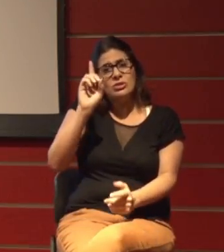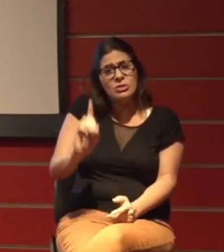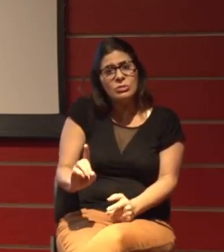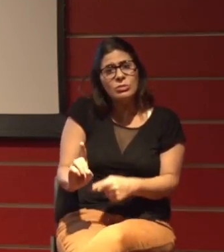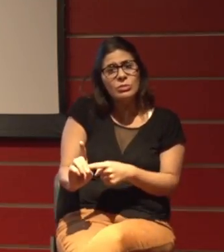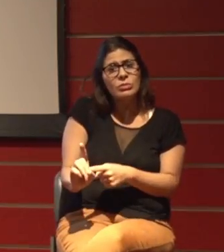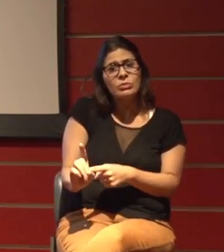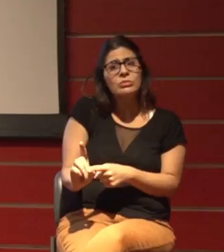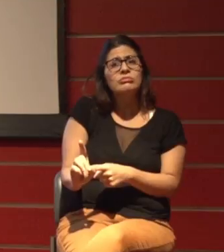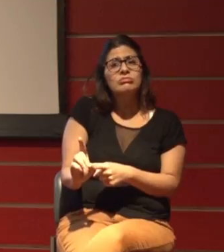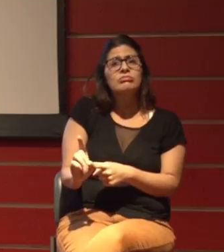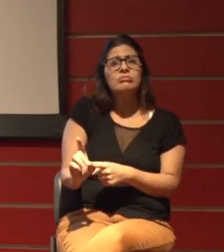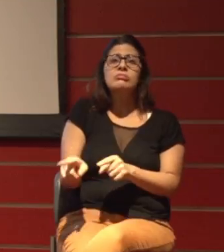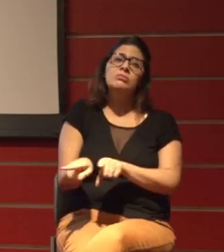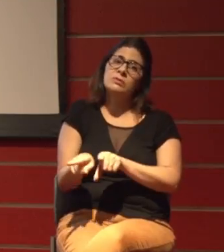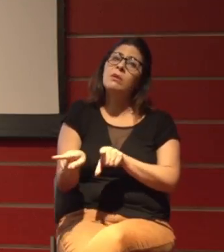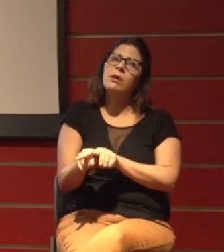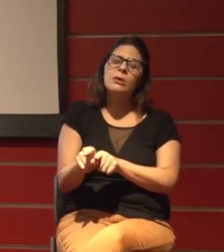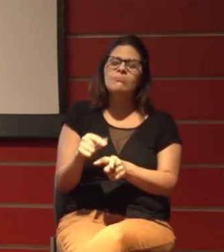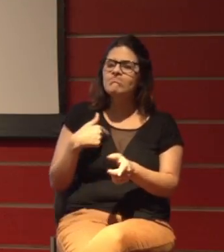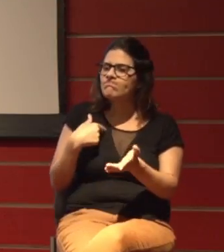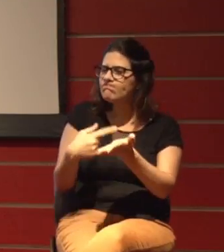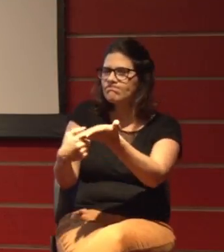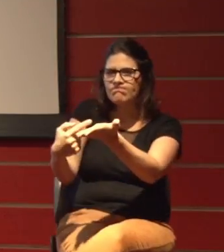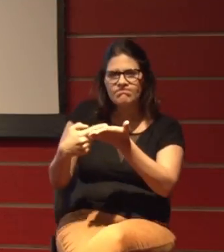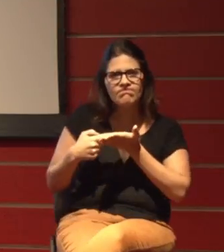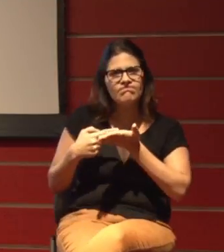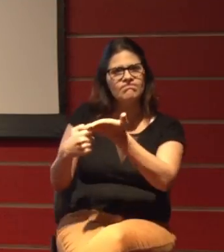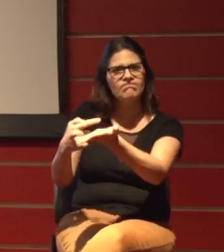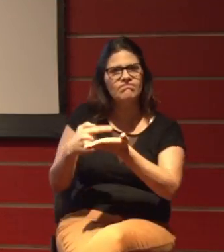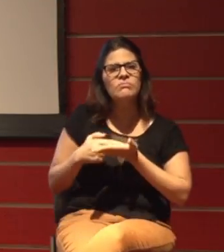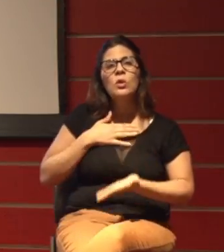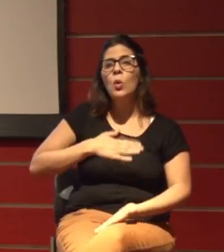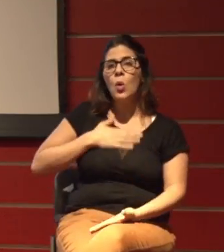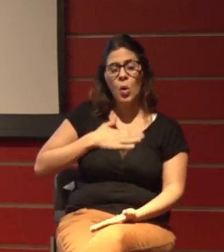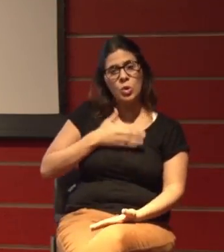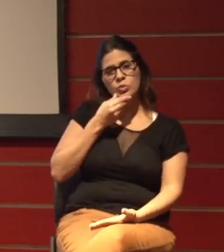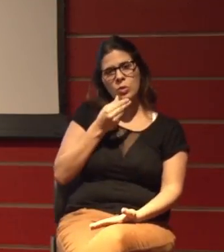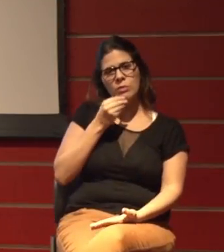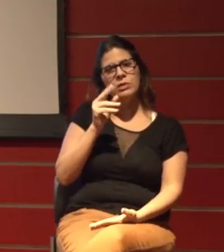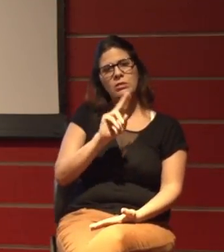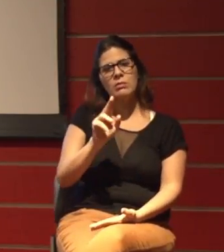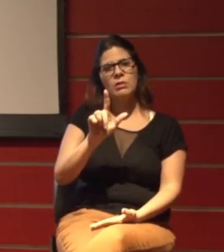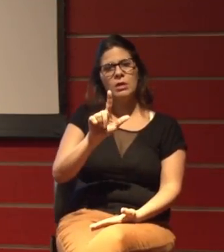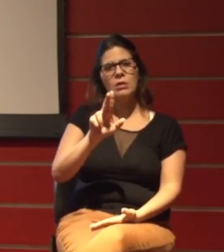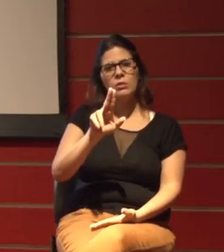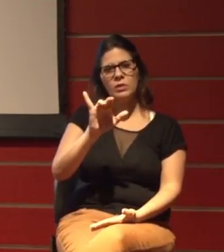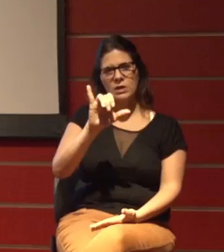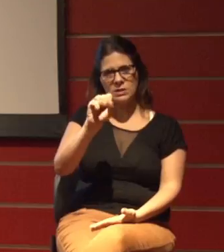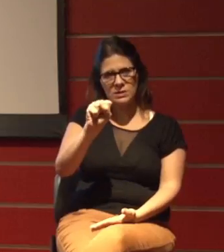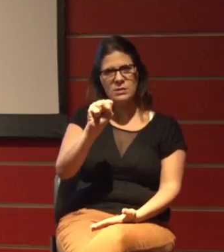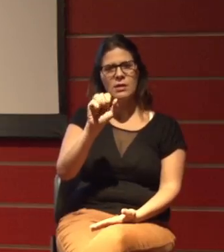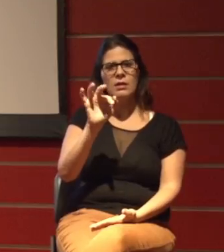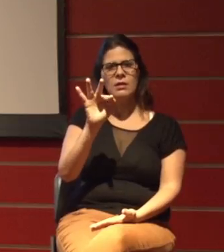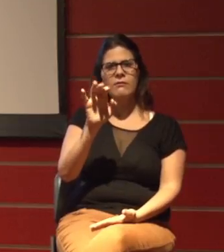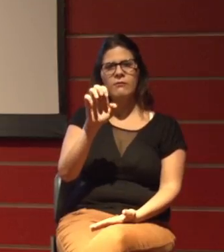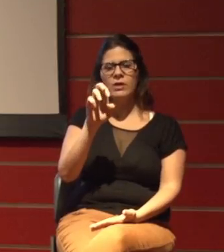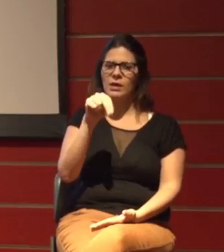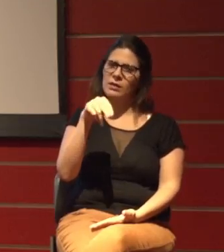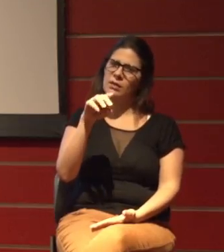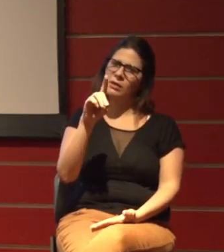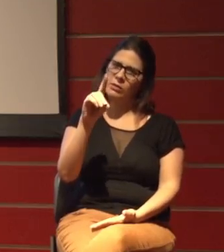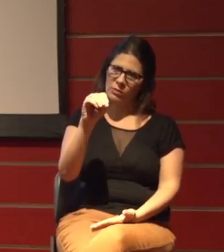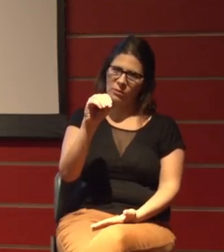Que que foi negociado também que eu go que eu gosto do do projeto de trabalho dele que é o Luiz Fernando Carvalho né que acho que pode vir com uma